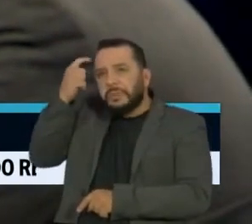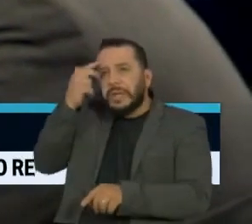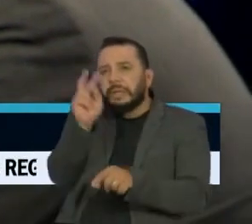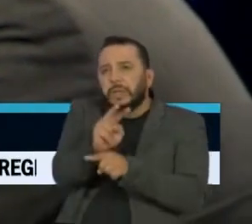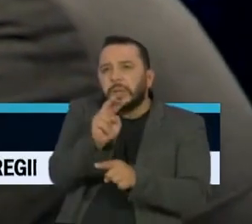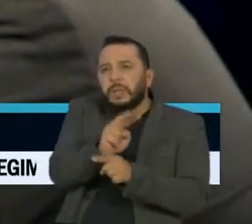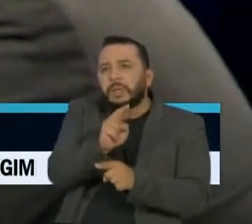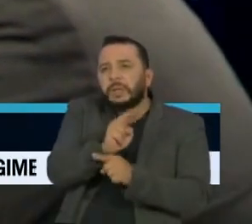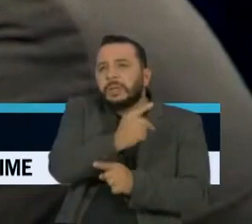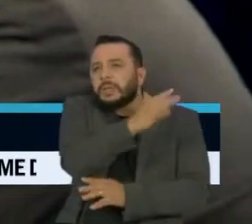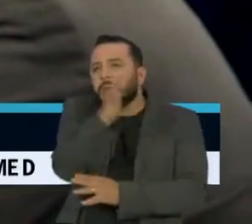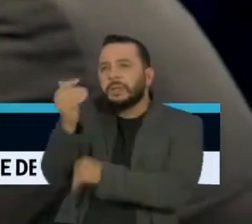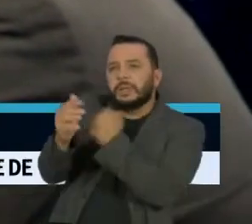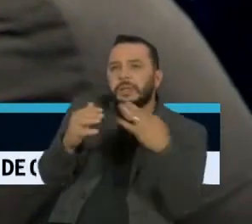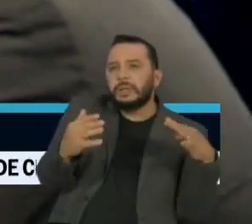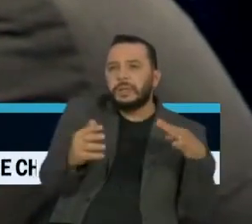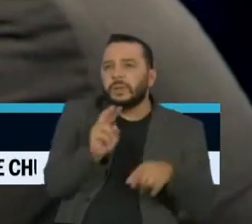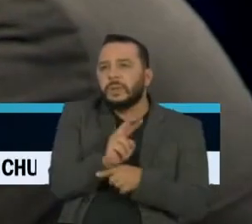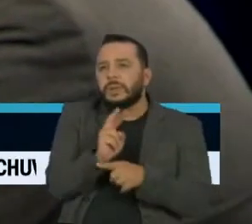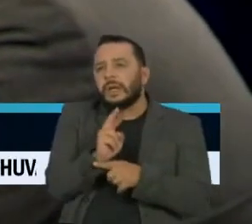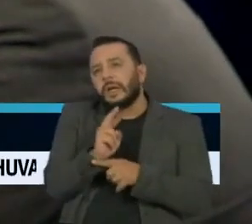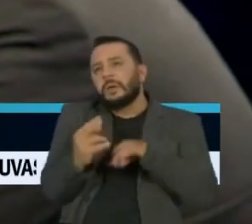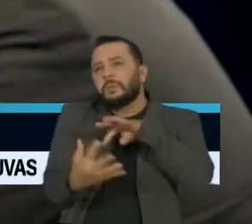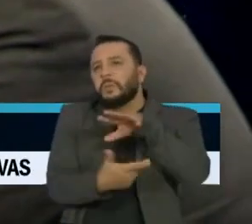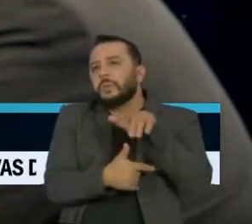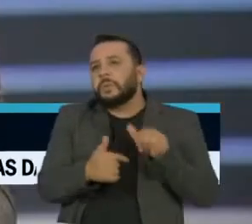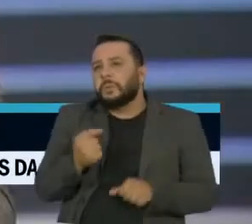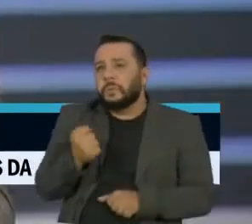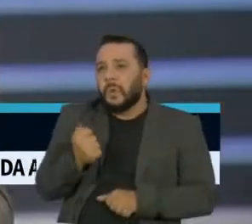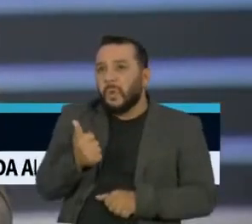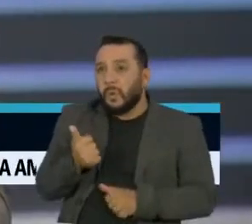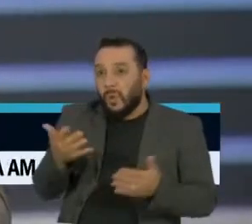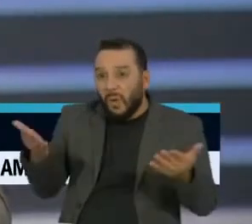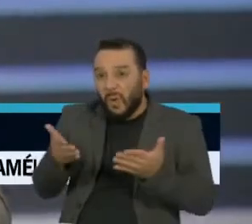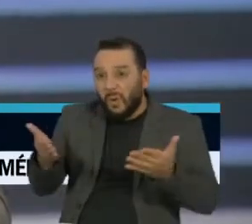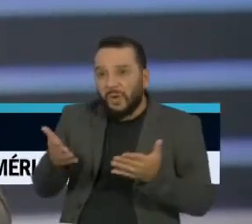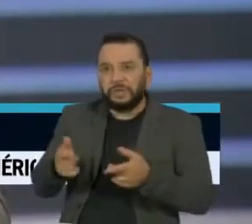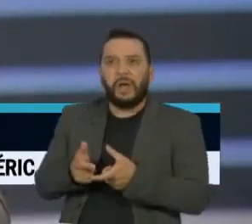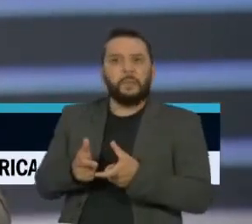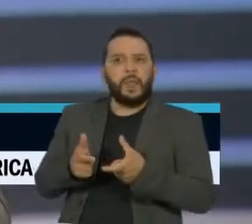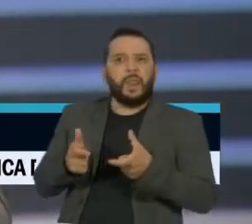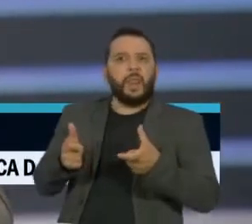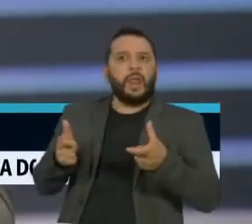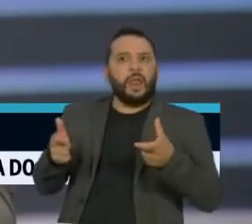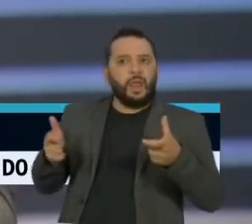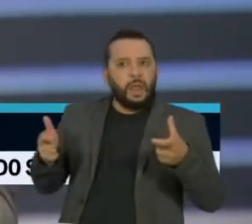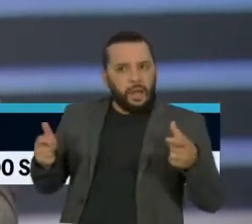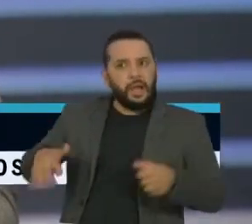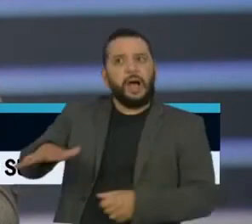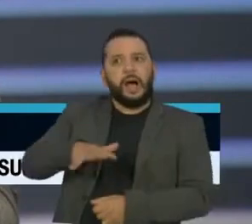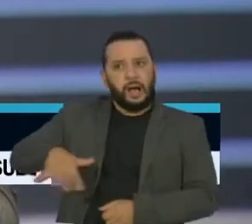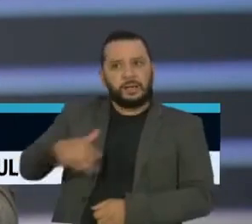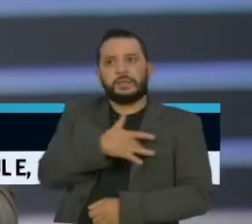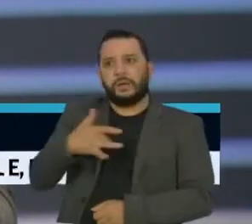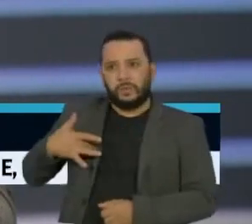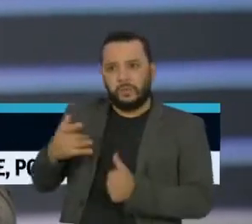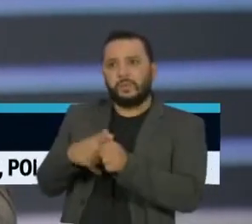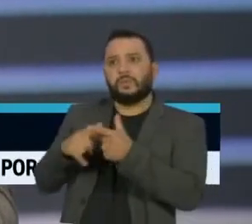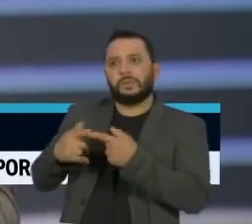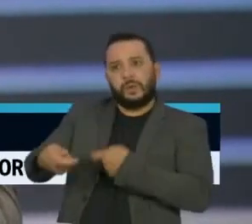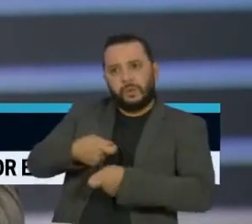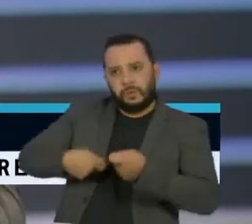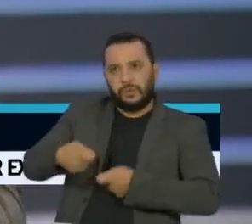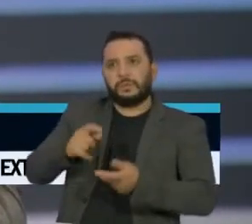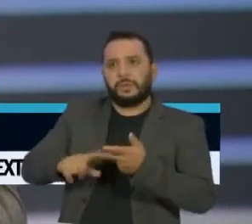a sociedade como um todo e todos estão discutindo isso, desde a área da saúde, da área econômica, da área